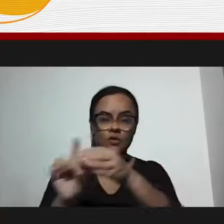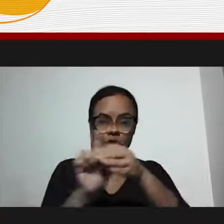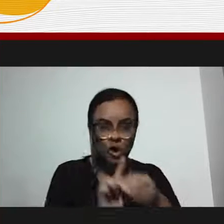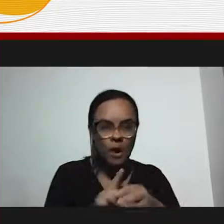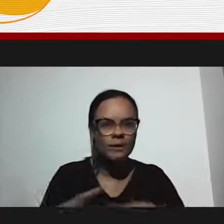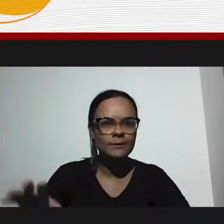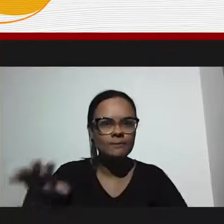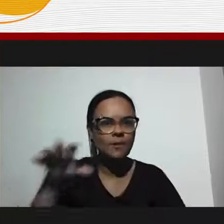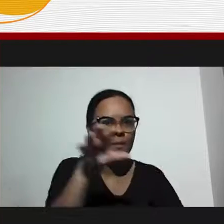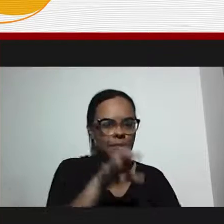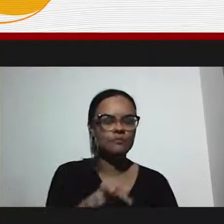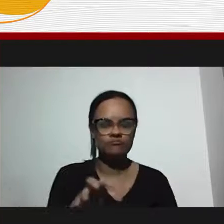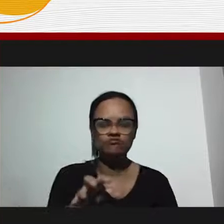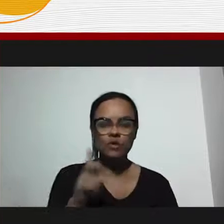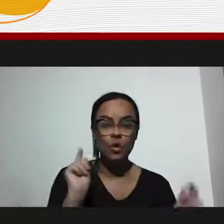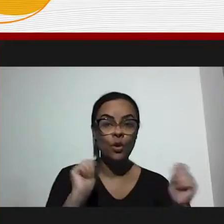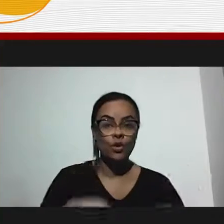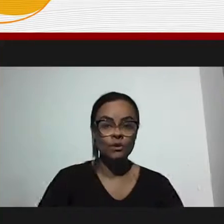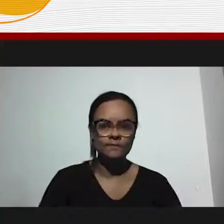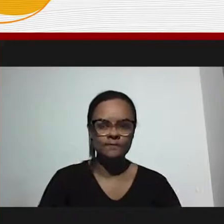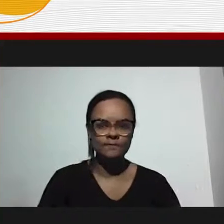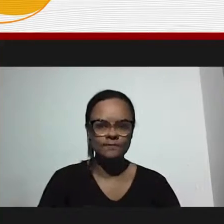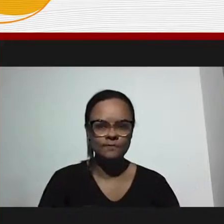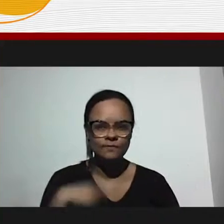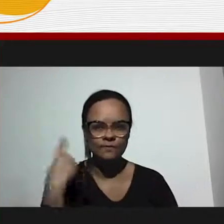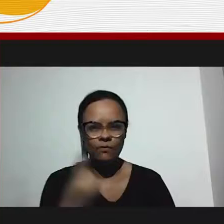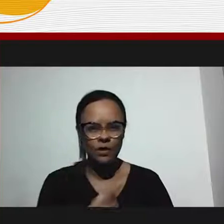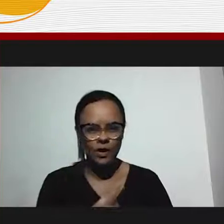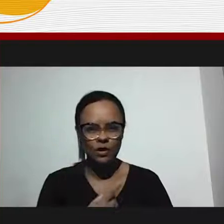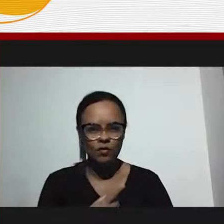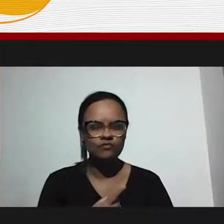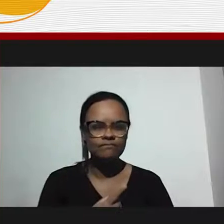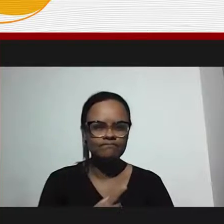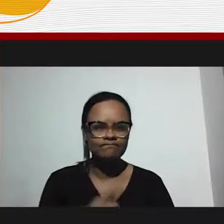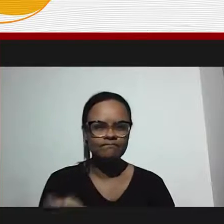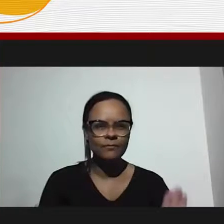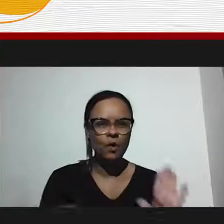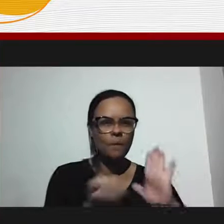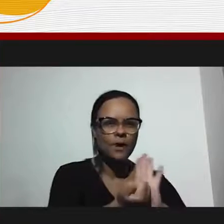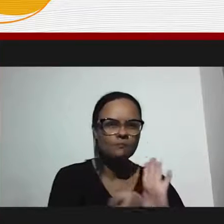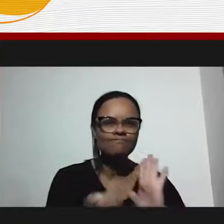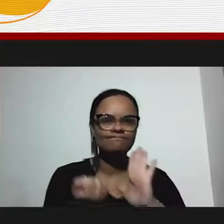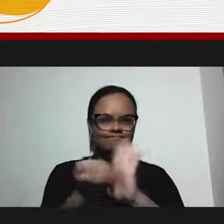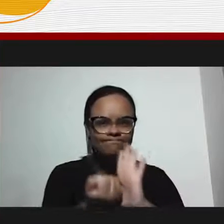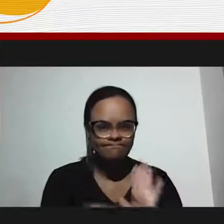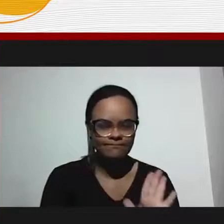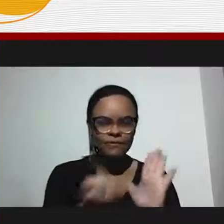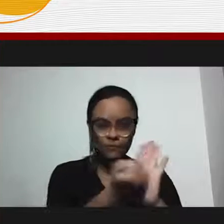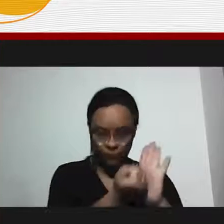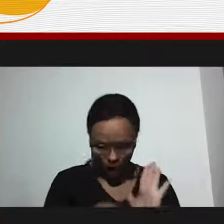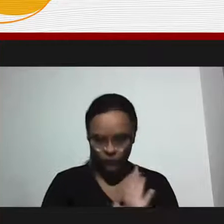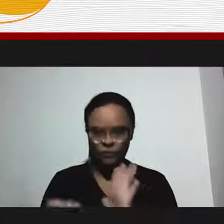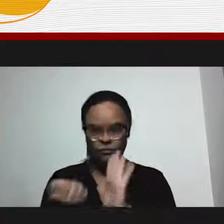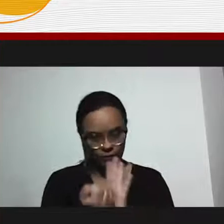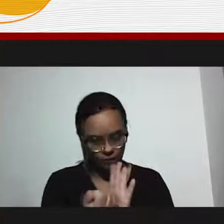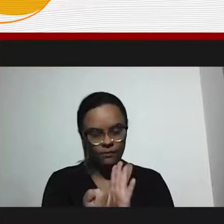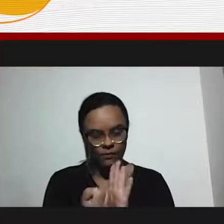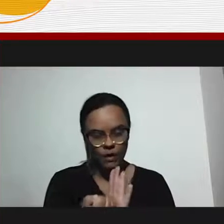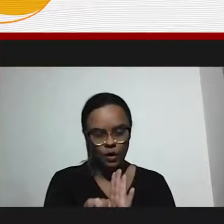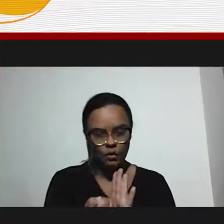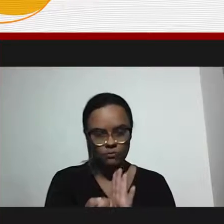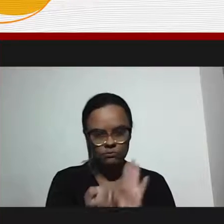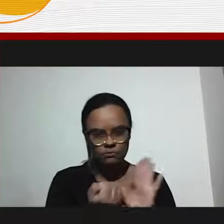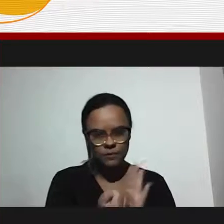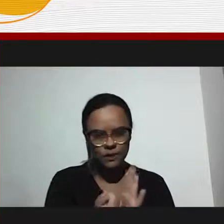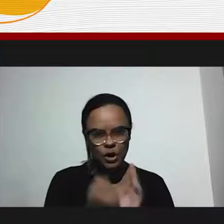os lugares para que nós sejamos marcantes e possamos fazer a diferença que é